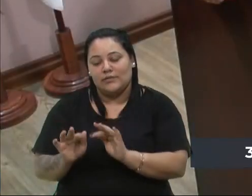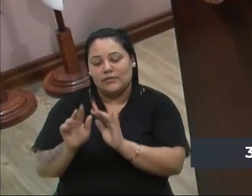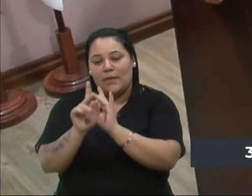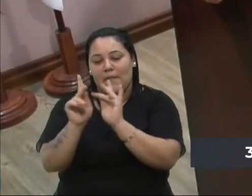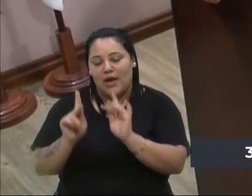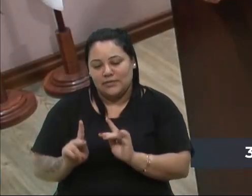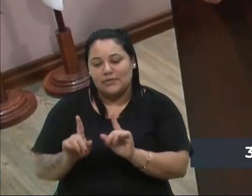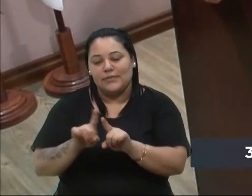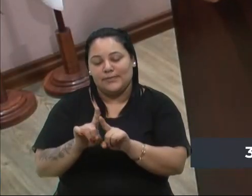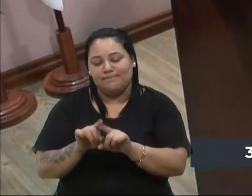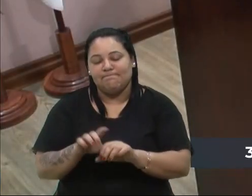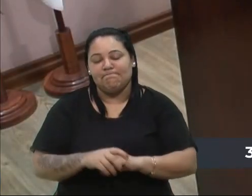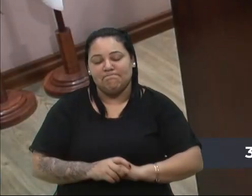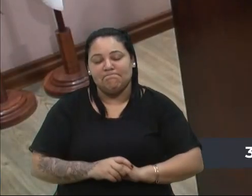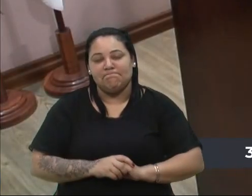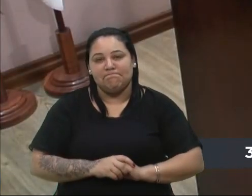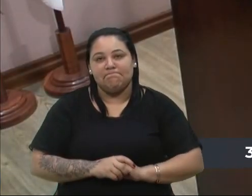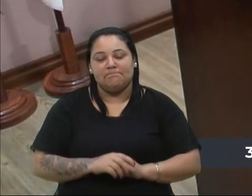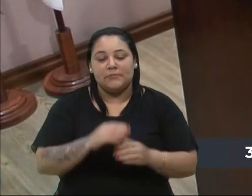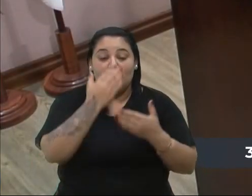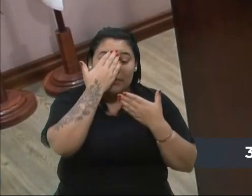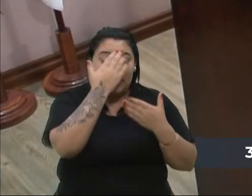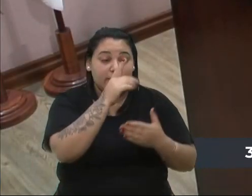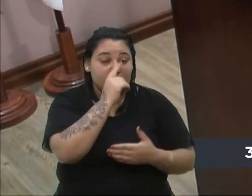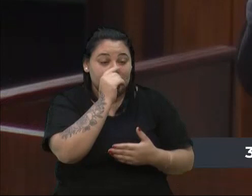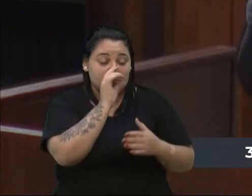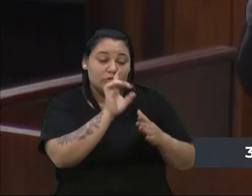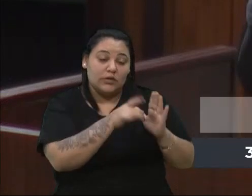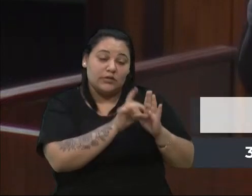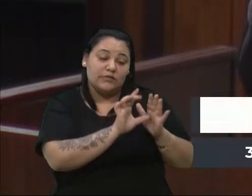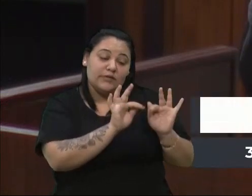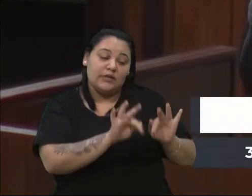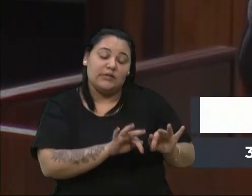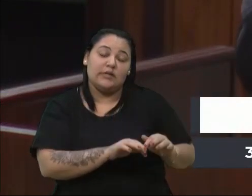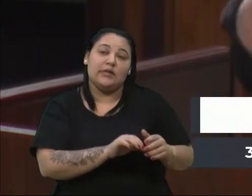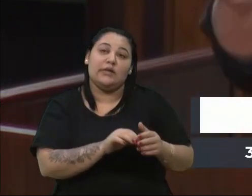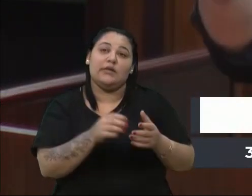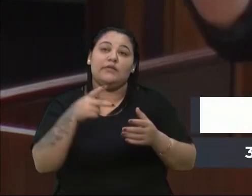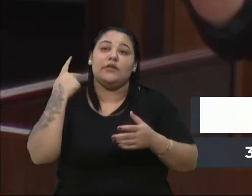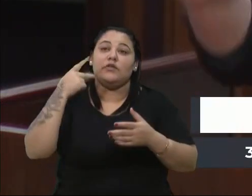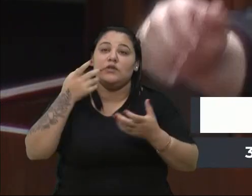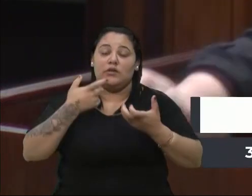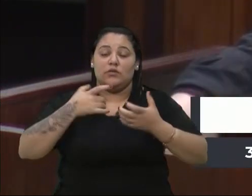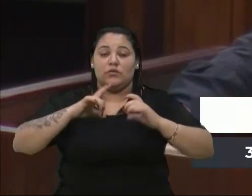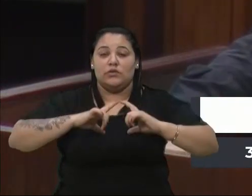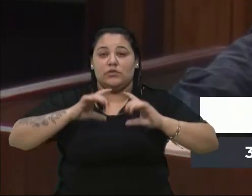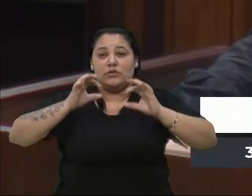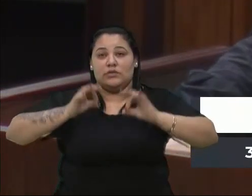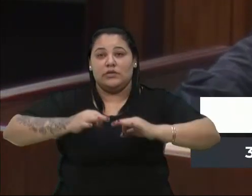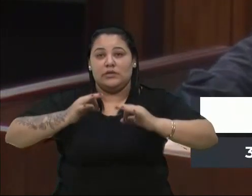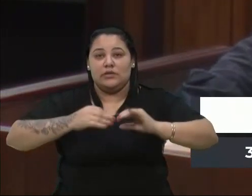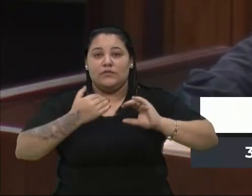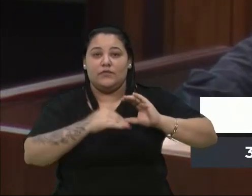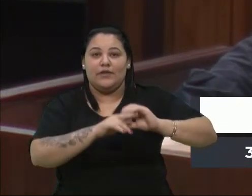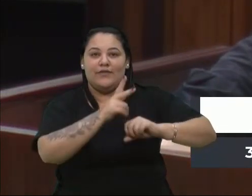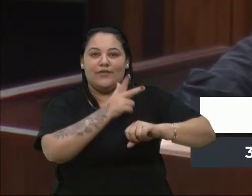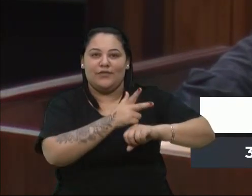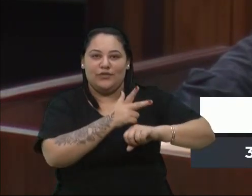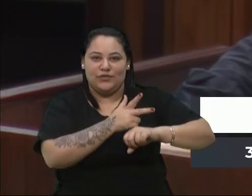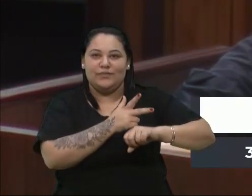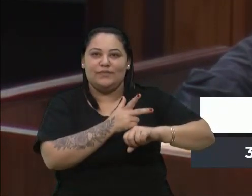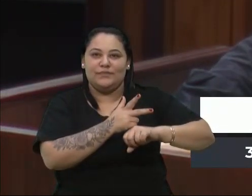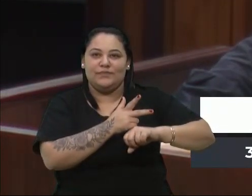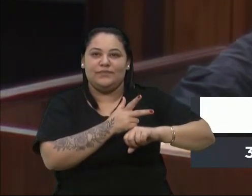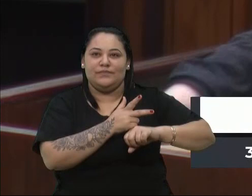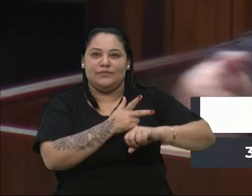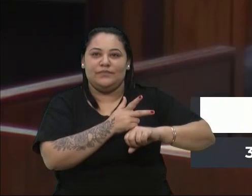vereador Fantinel. E só antes de terminar, vereadores, eu com certeza mandarei este vídeo para ele,